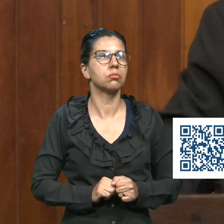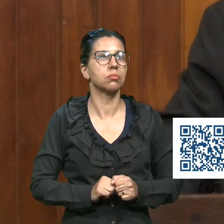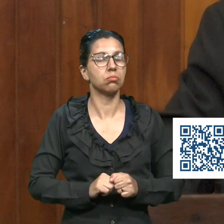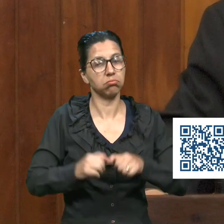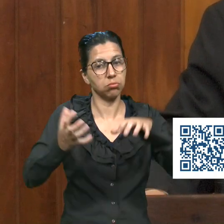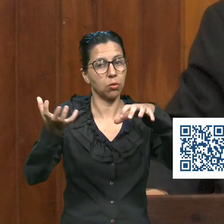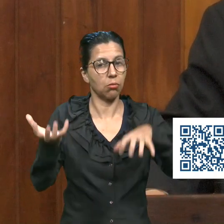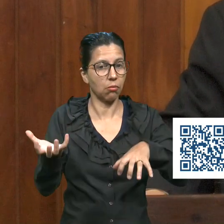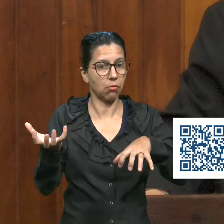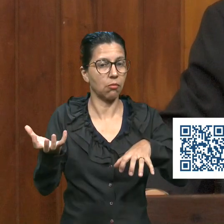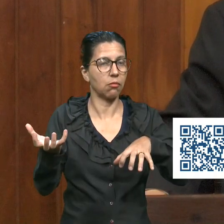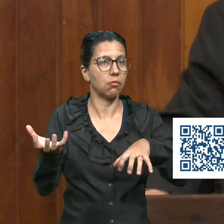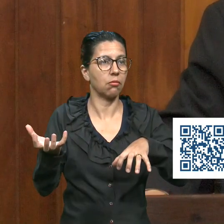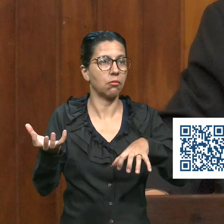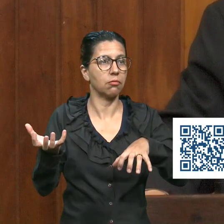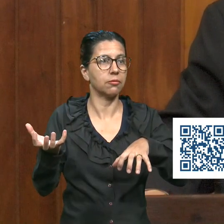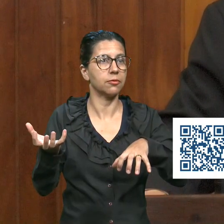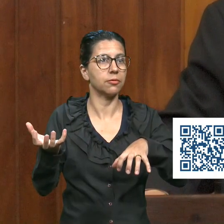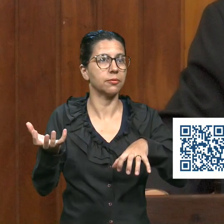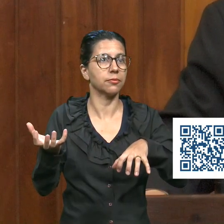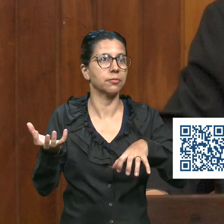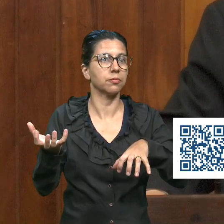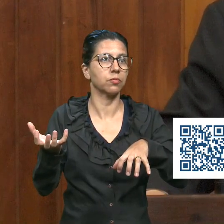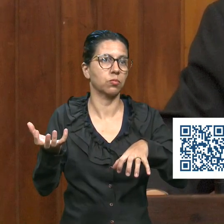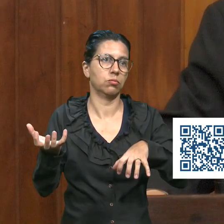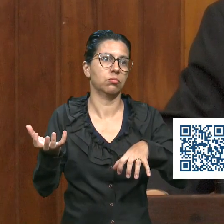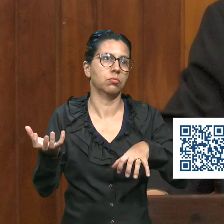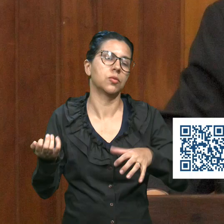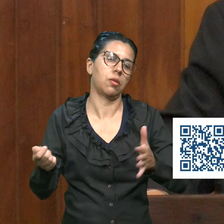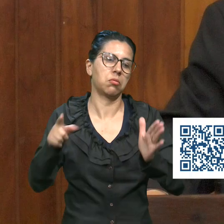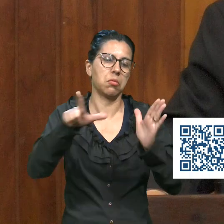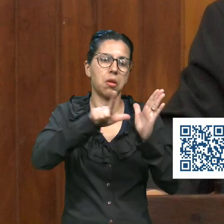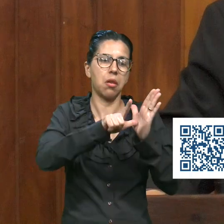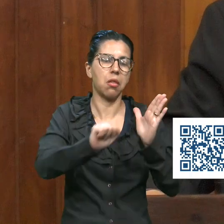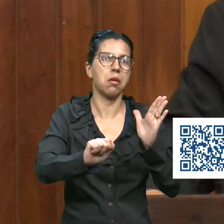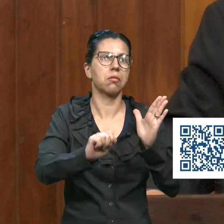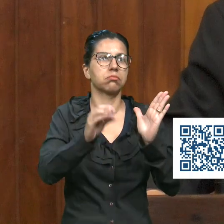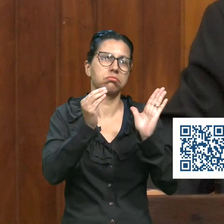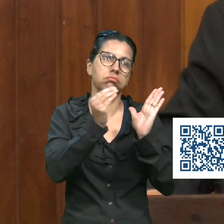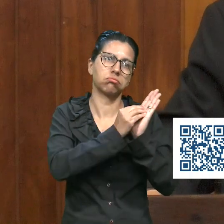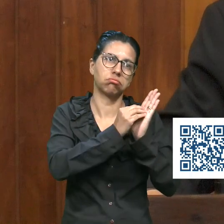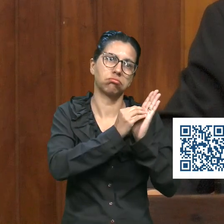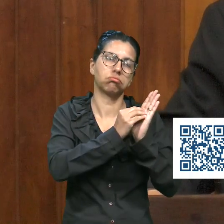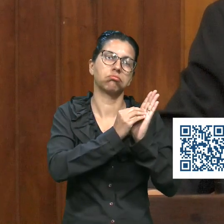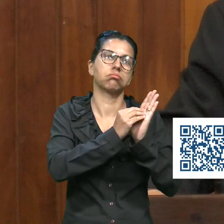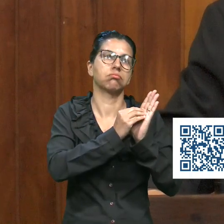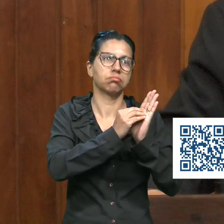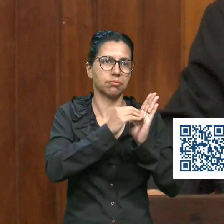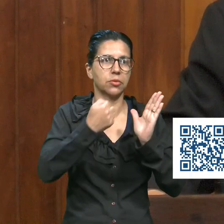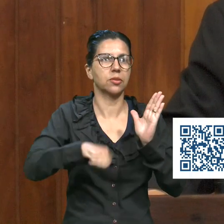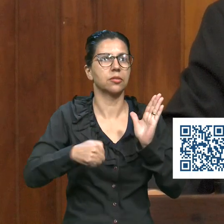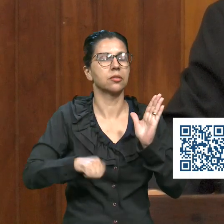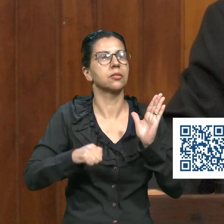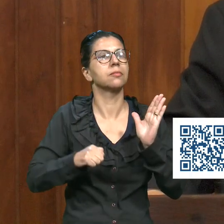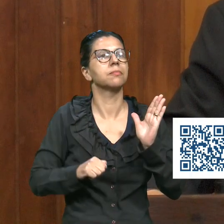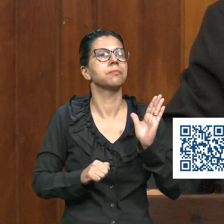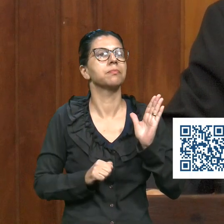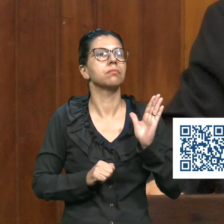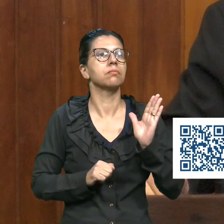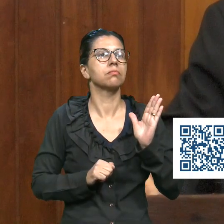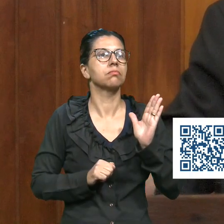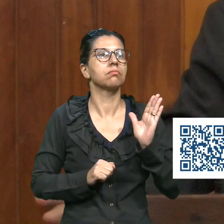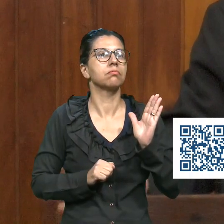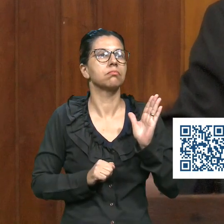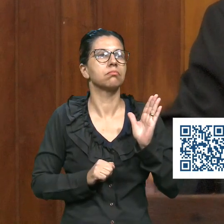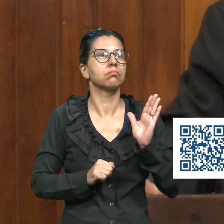Congresso, infelizmente, não legislar, quando deveria legislar, e a coisa